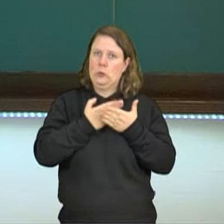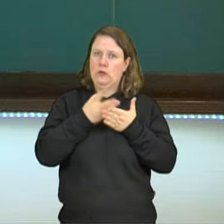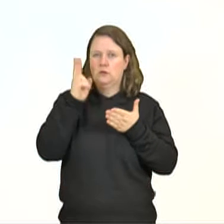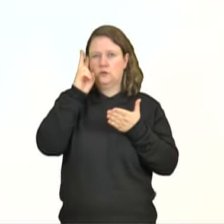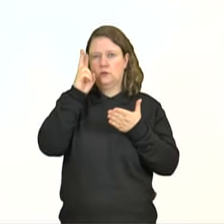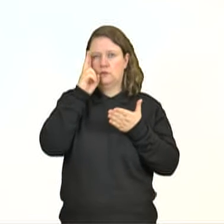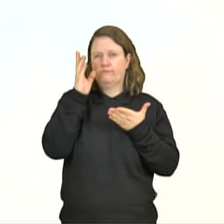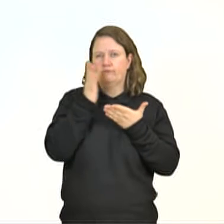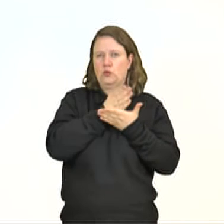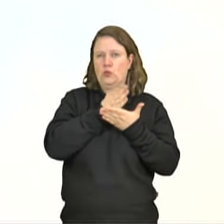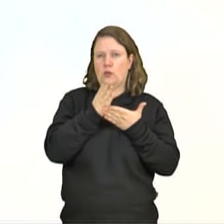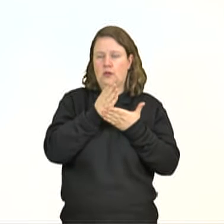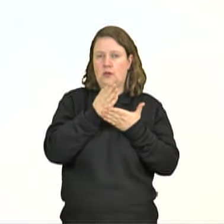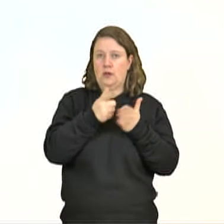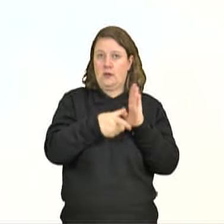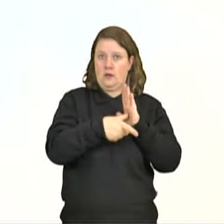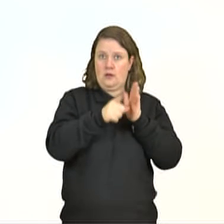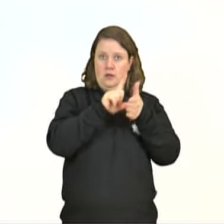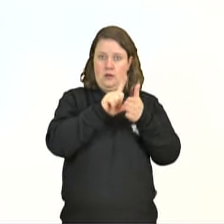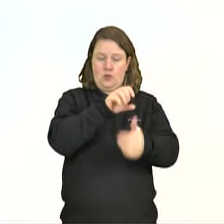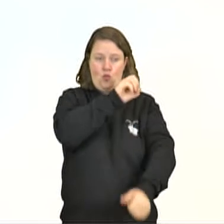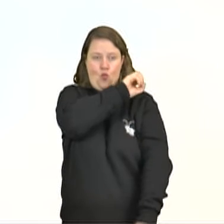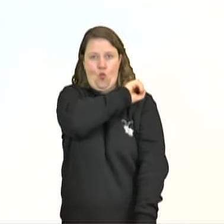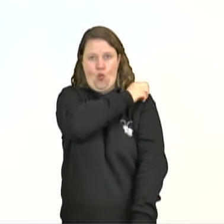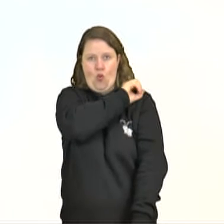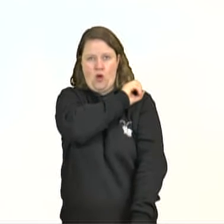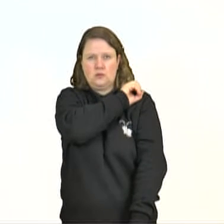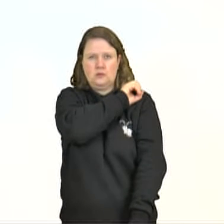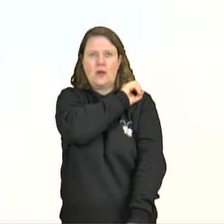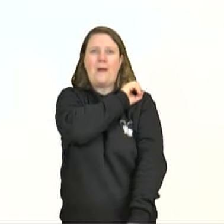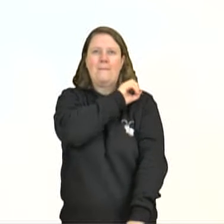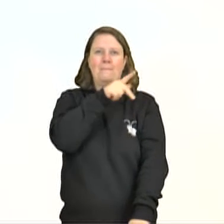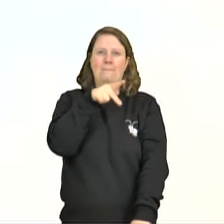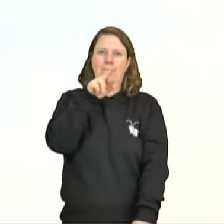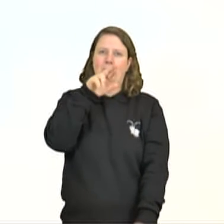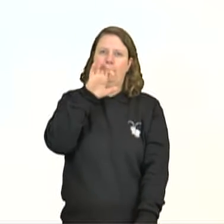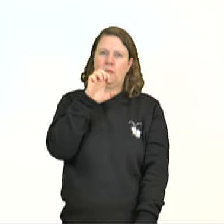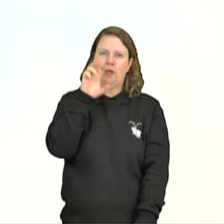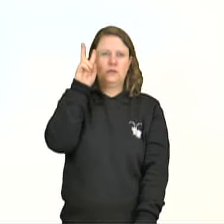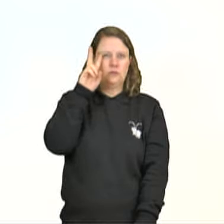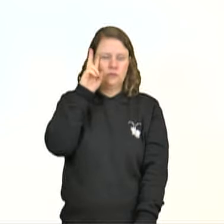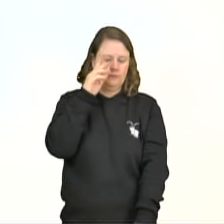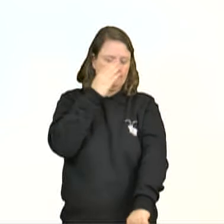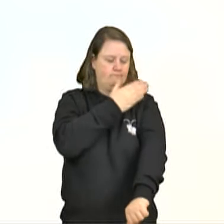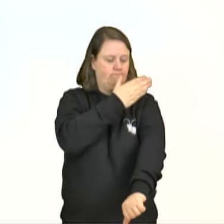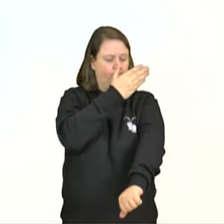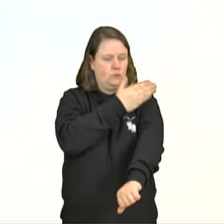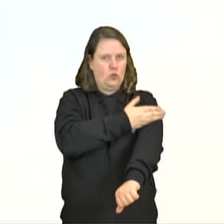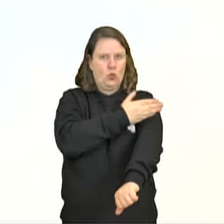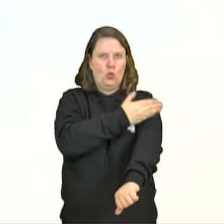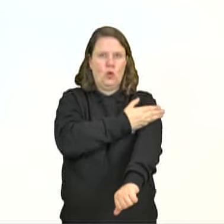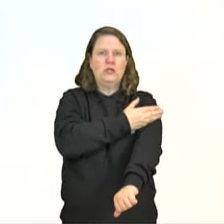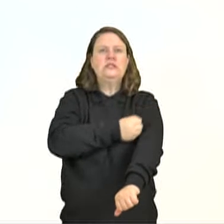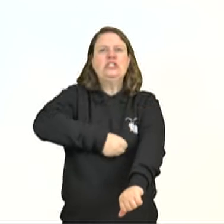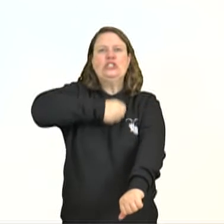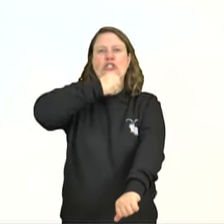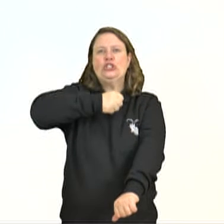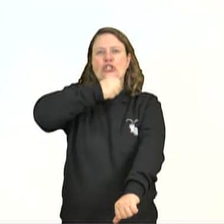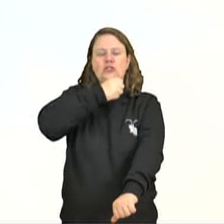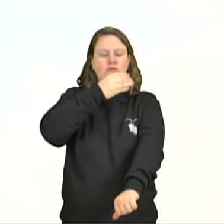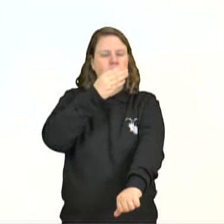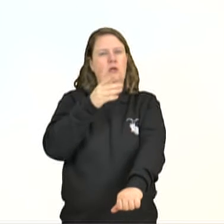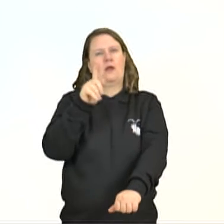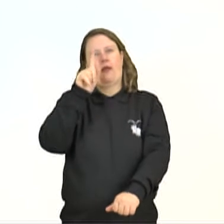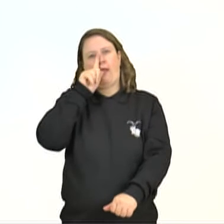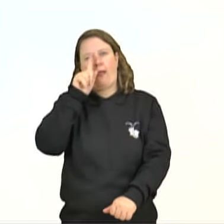divisão. Pré-história, então aqui os povos que não dominavam a escrita, história antiga,